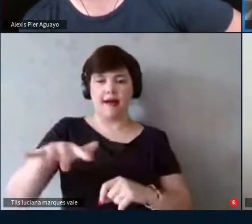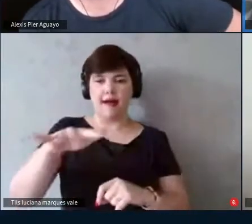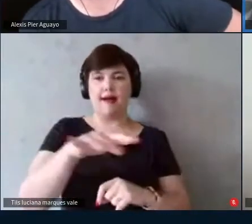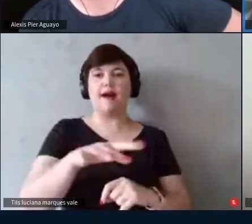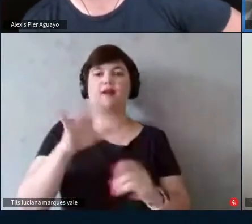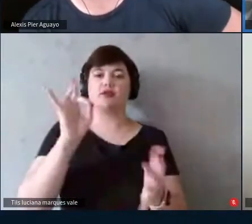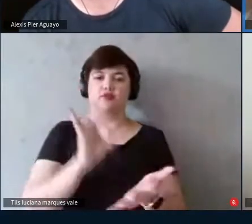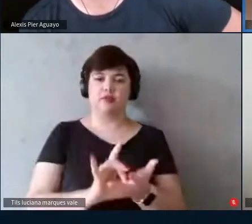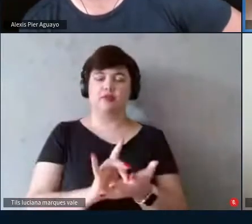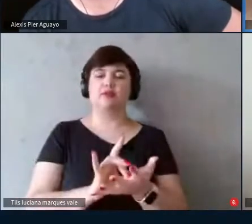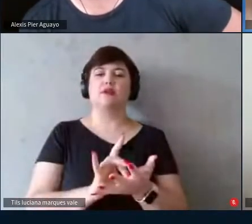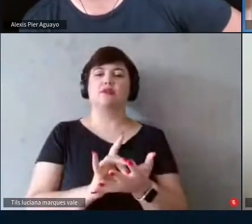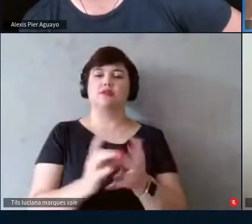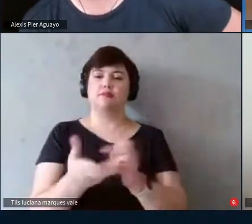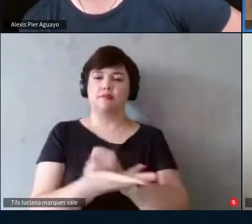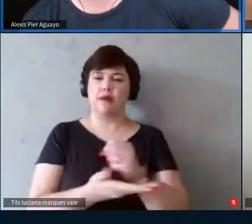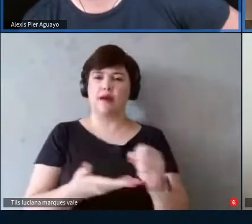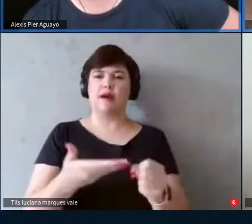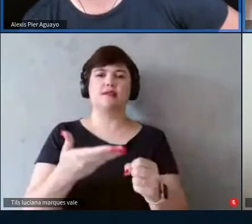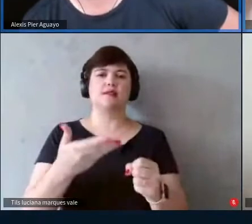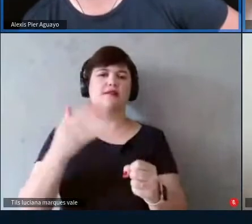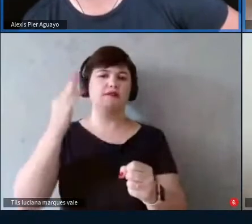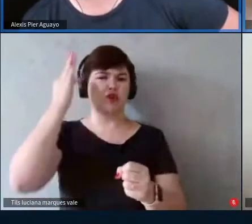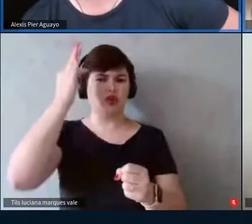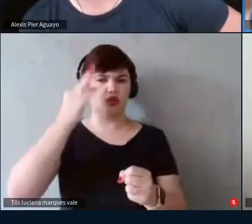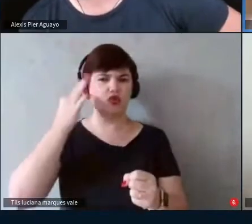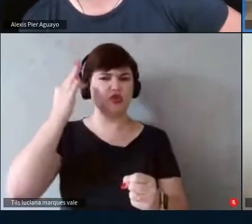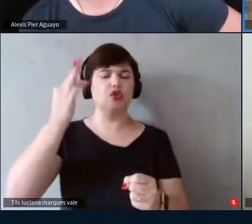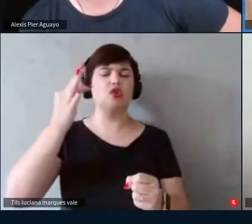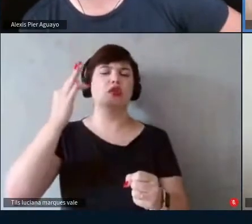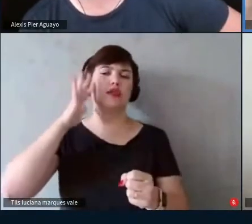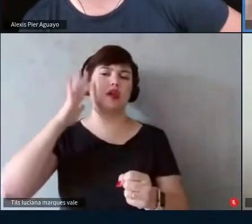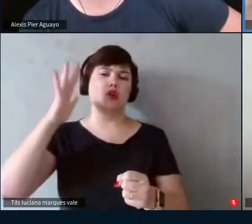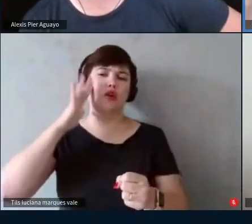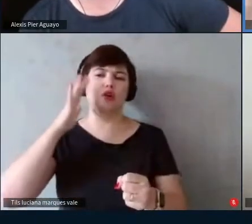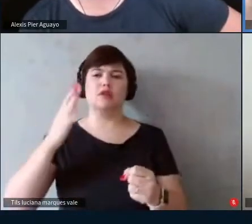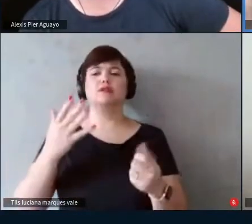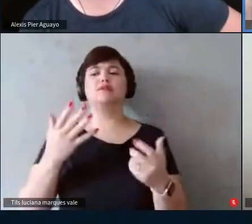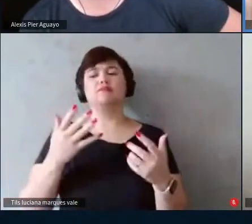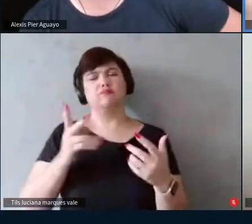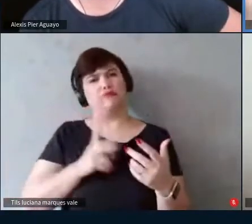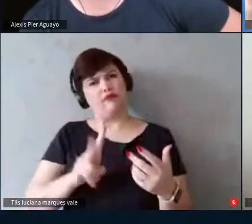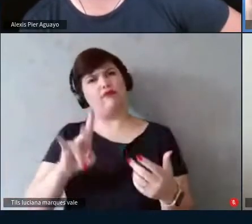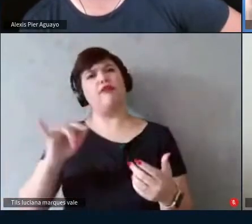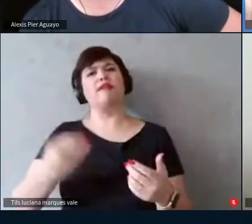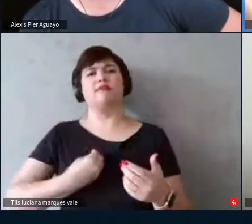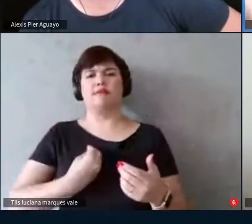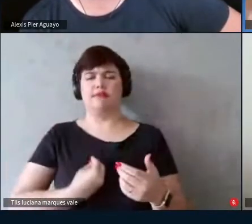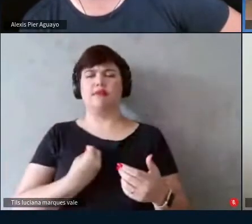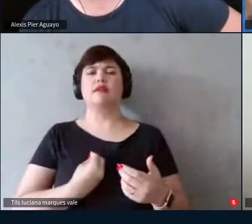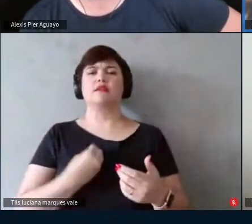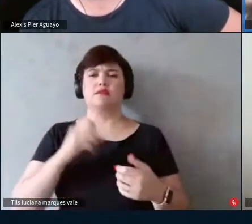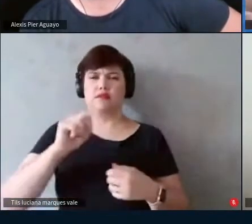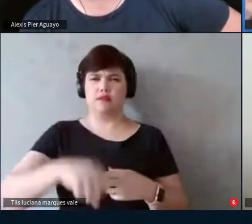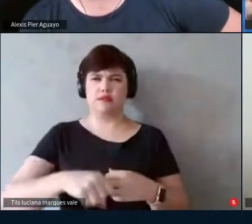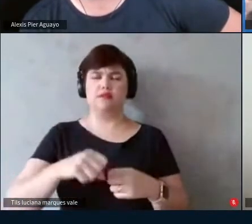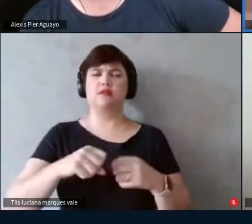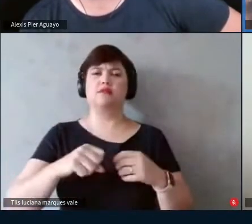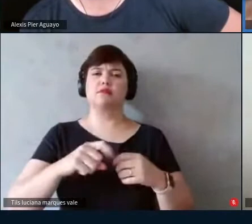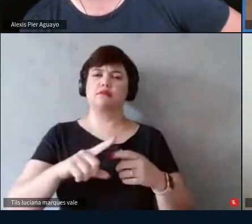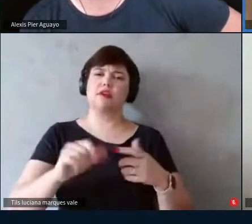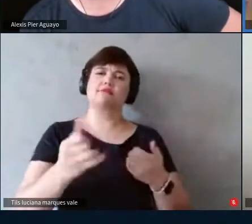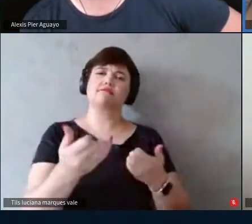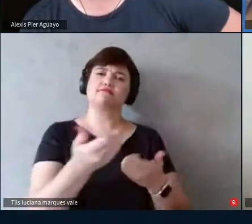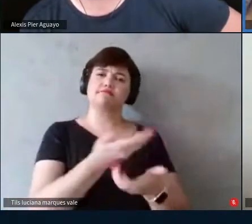se solidificar. As bases filosóficas e as bases teóricas nunca deixam de existir em nenhum dos aspectos. Elas